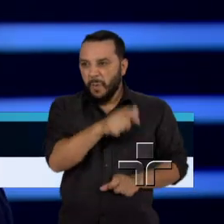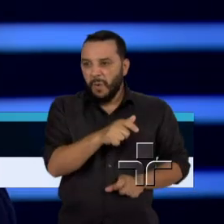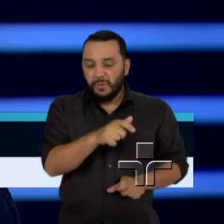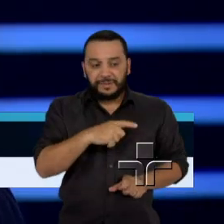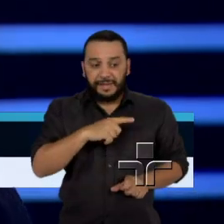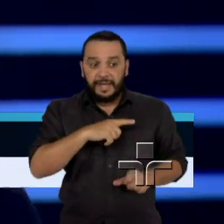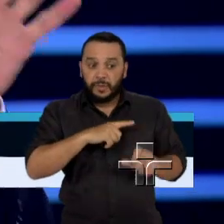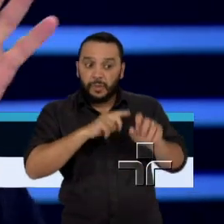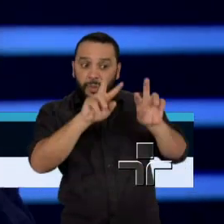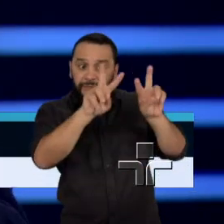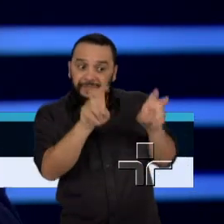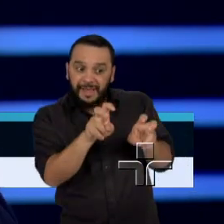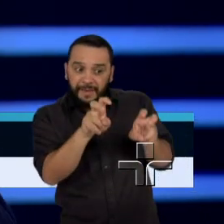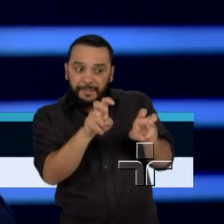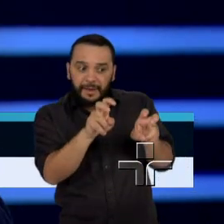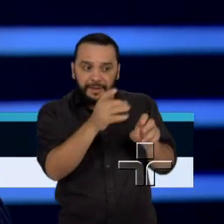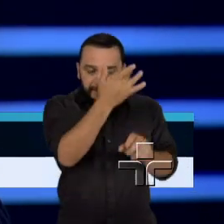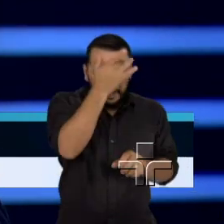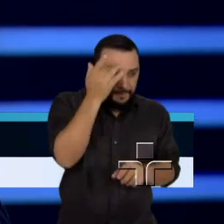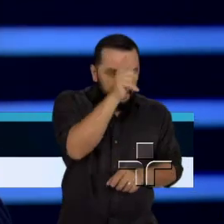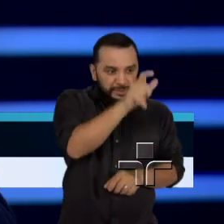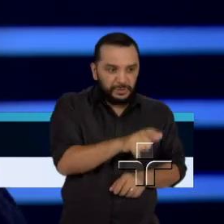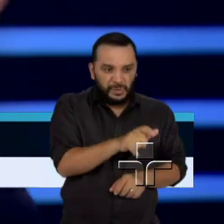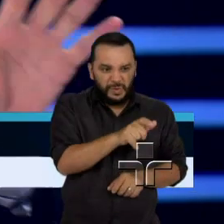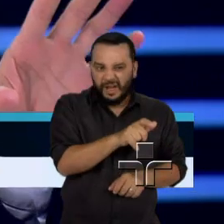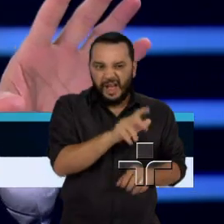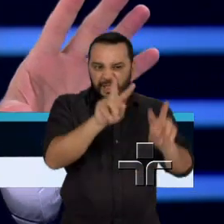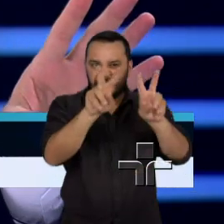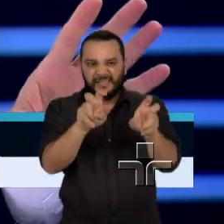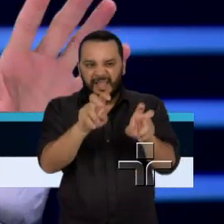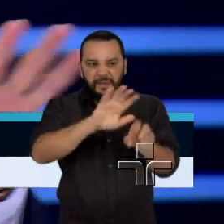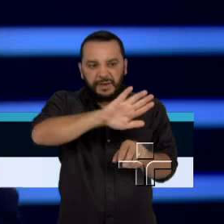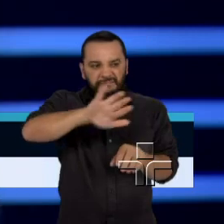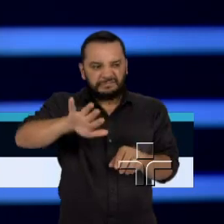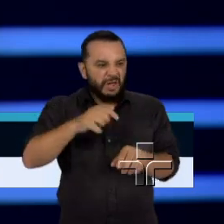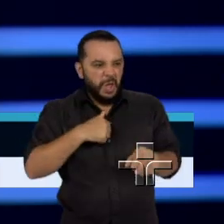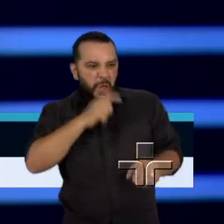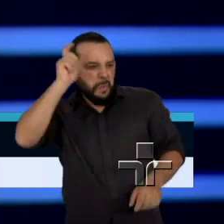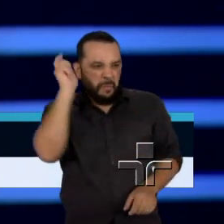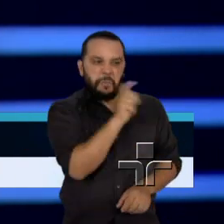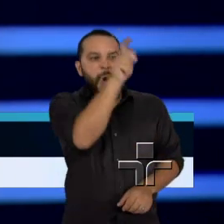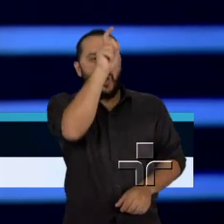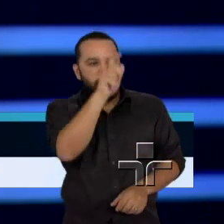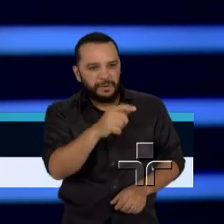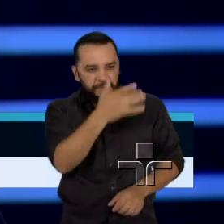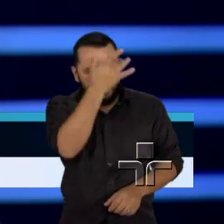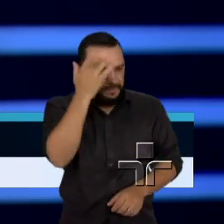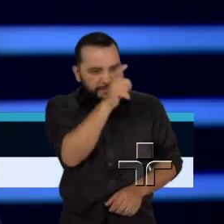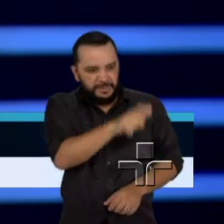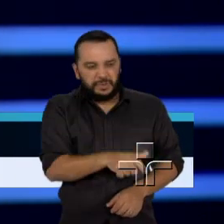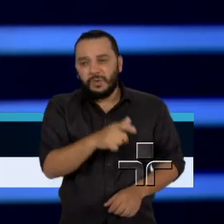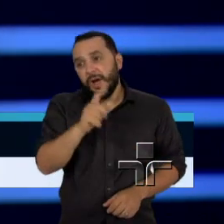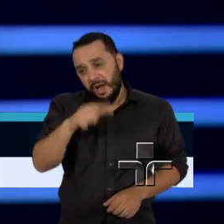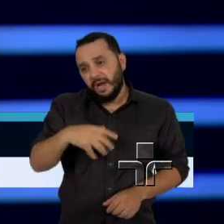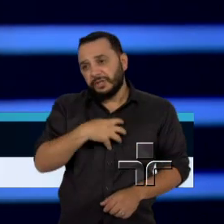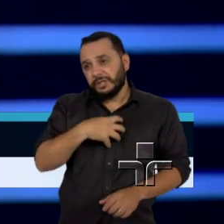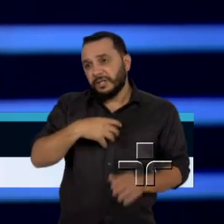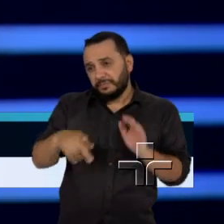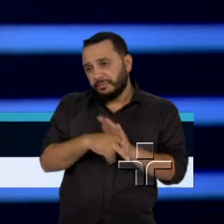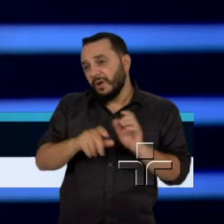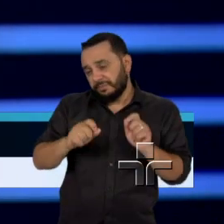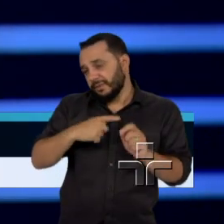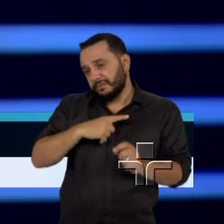tema e o interlocutor. E ele acaba preferindo desqualificar o interlocutor. Então, são algumas características que ele,